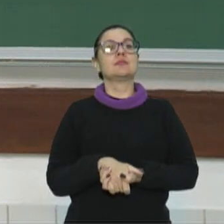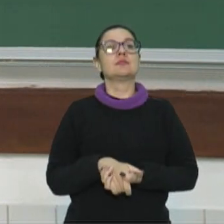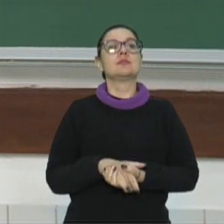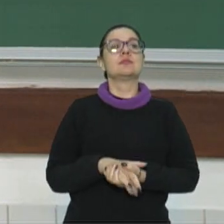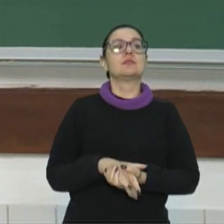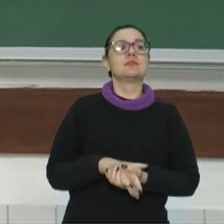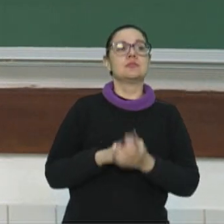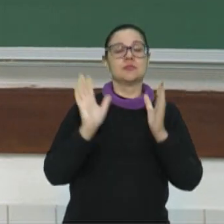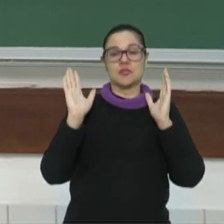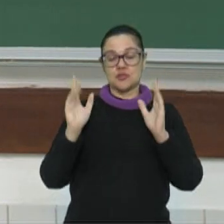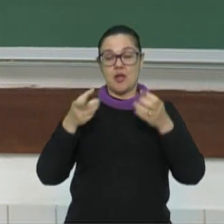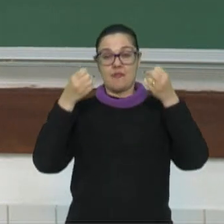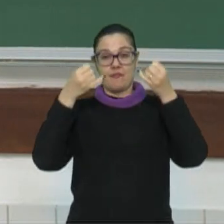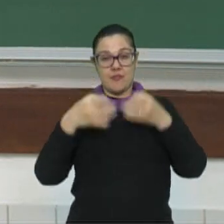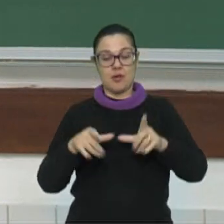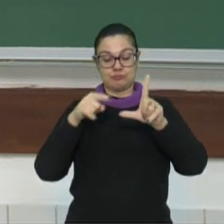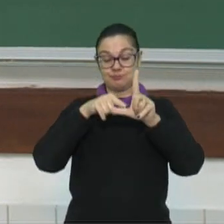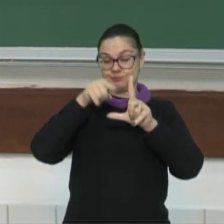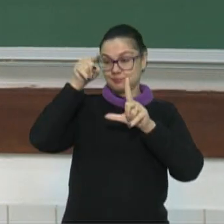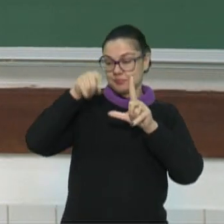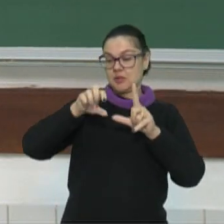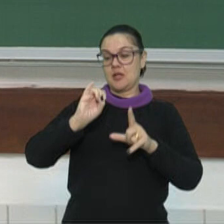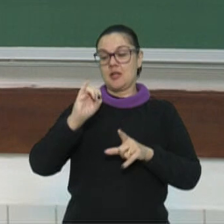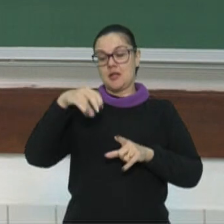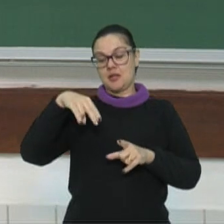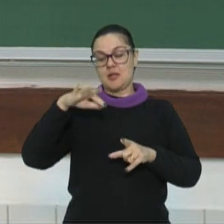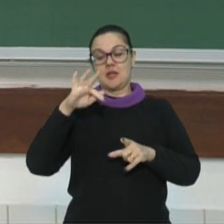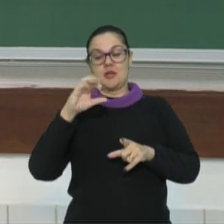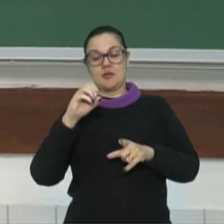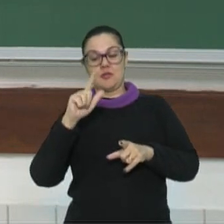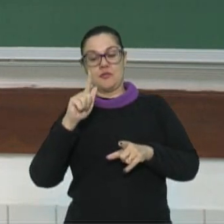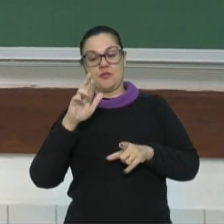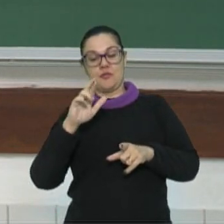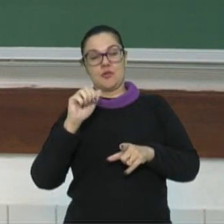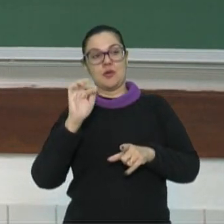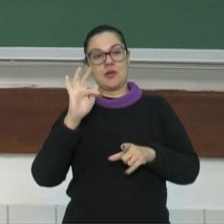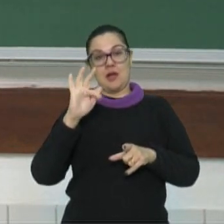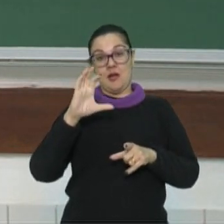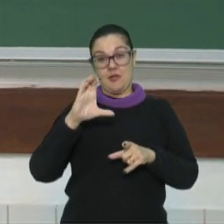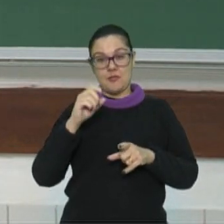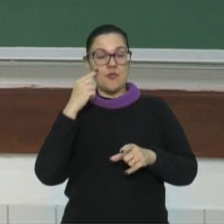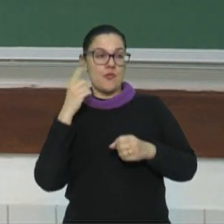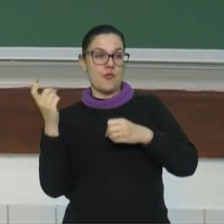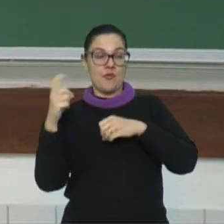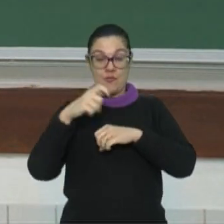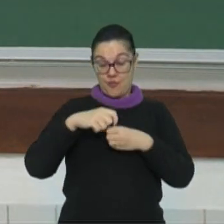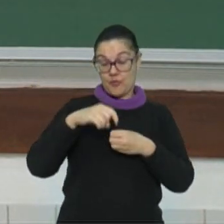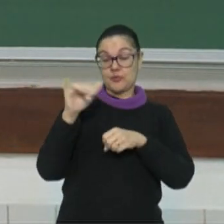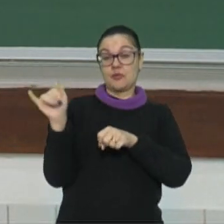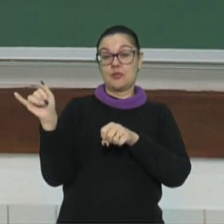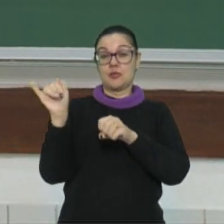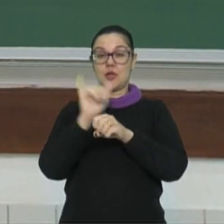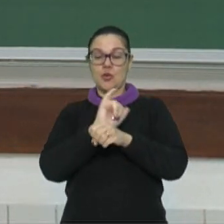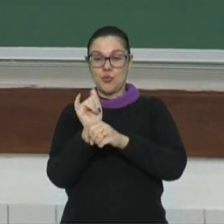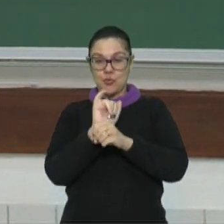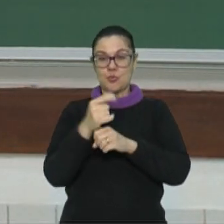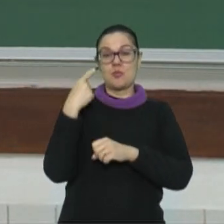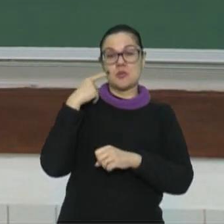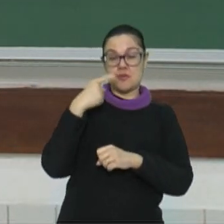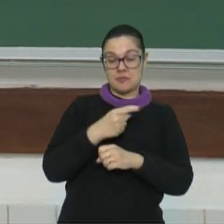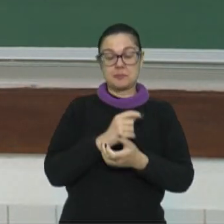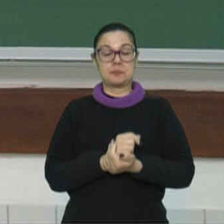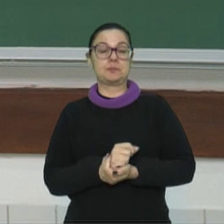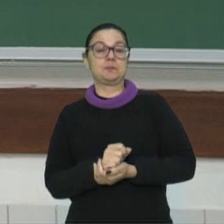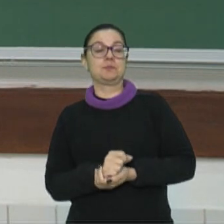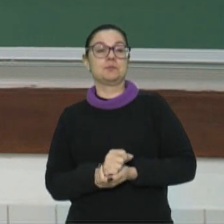tem infográfico, já falamos de infográfico, temos uma aula de infográfico, se você não assistiu, volta lá para assistir no YouTube. E aí a gente tem infográfico,